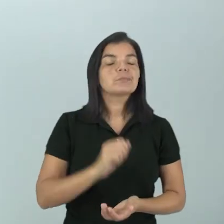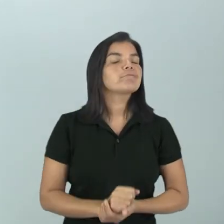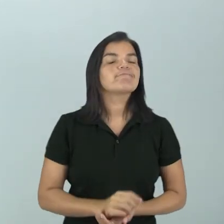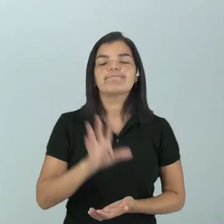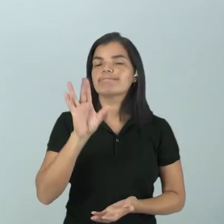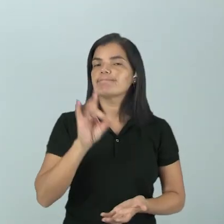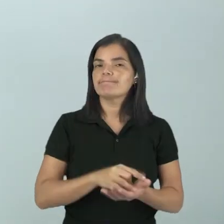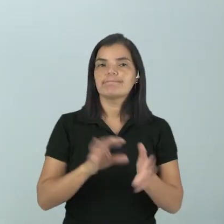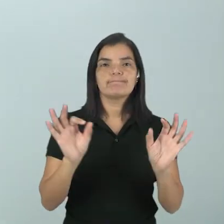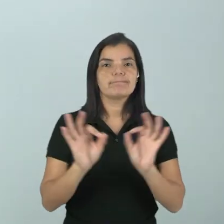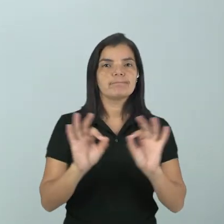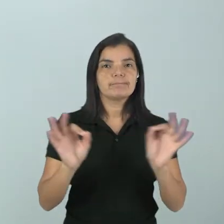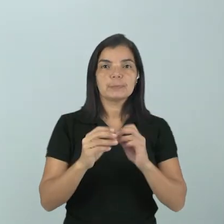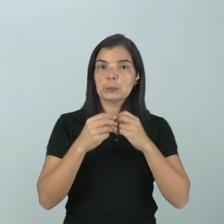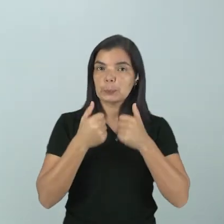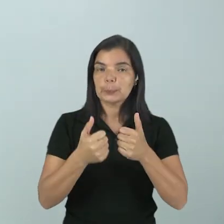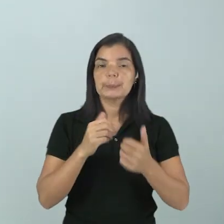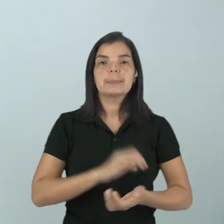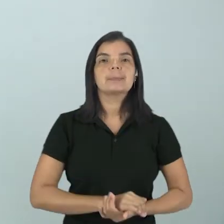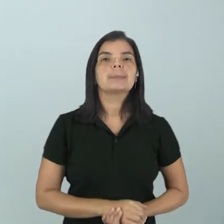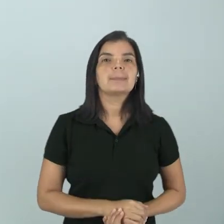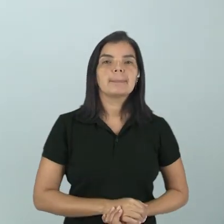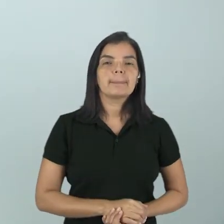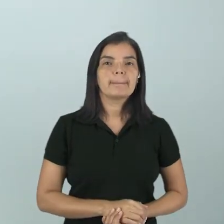é verdadeira. Tá bom?